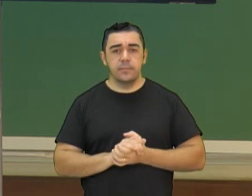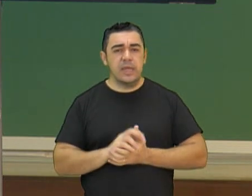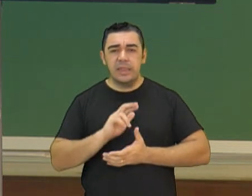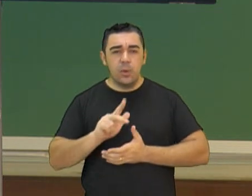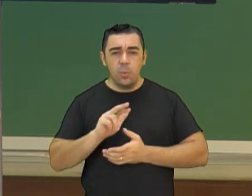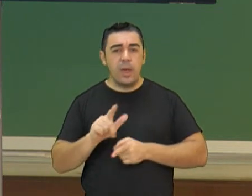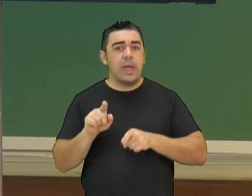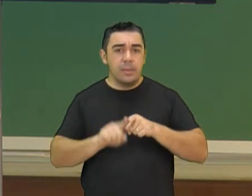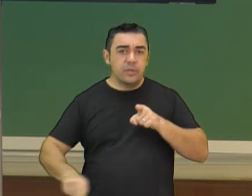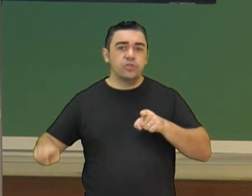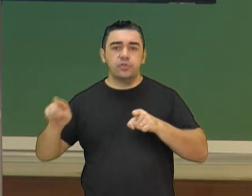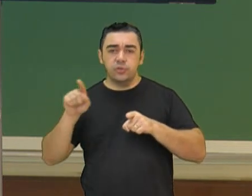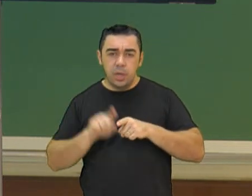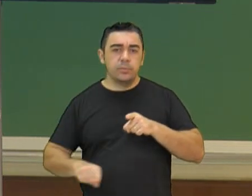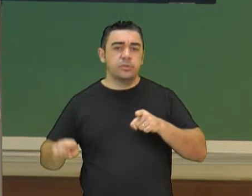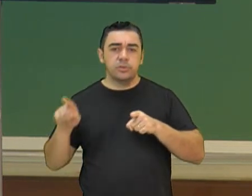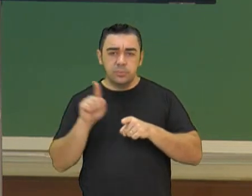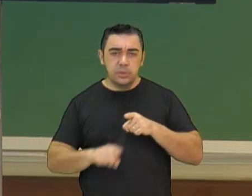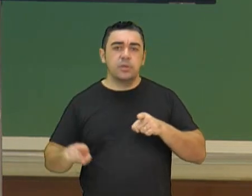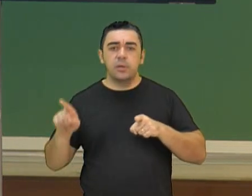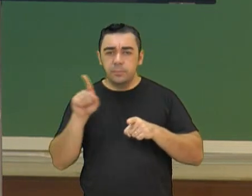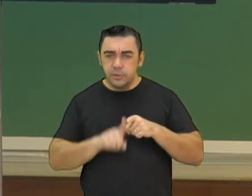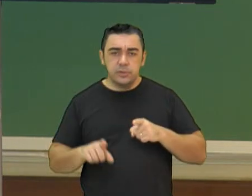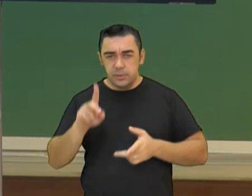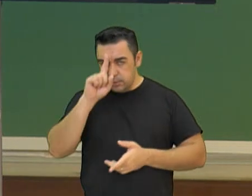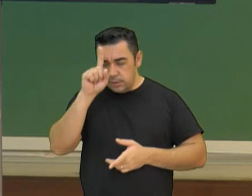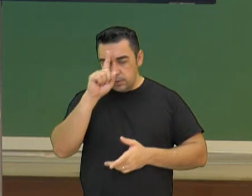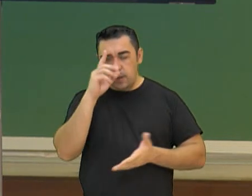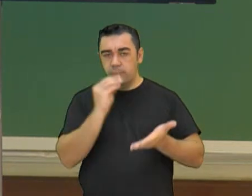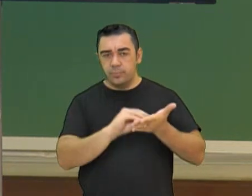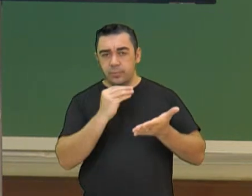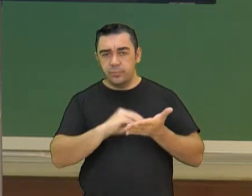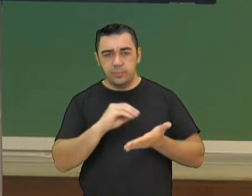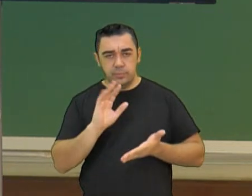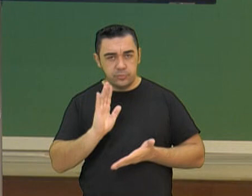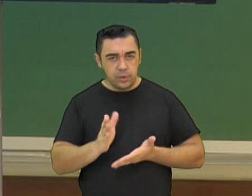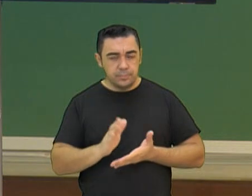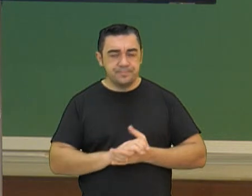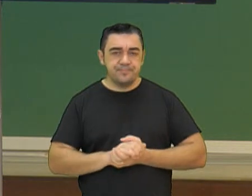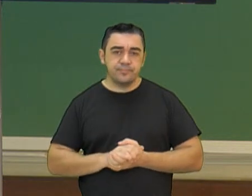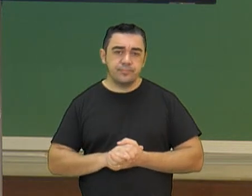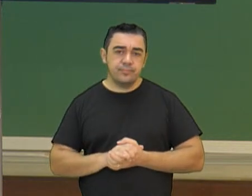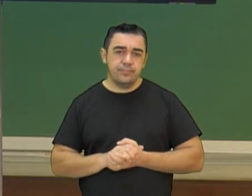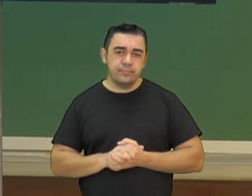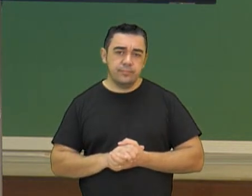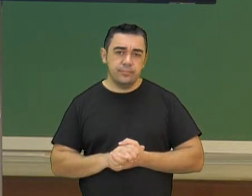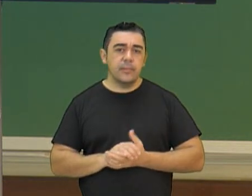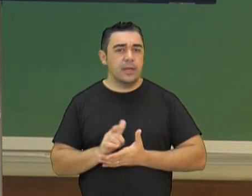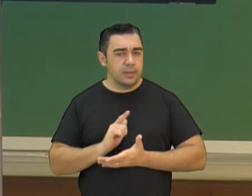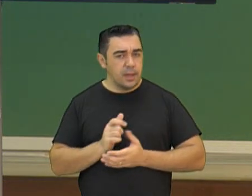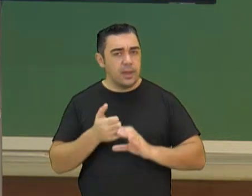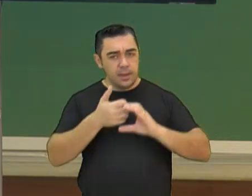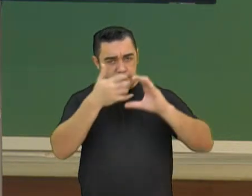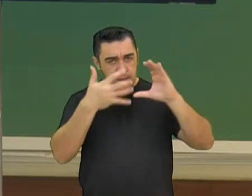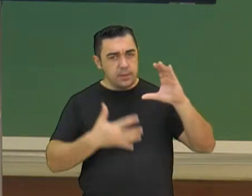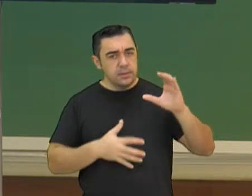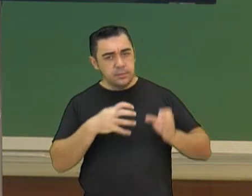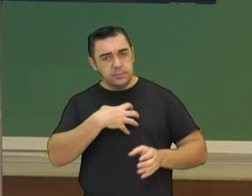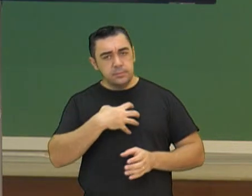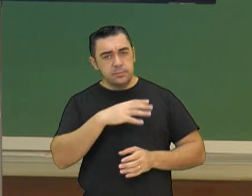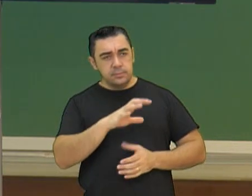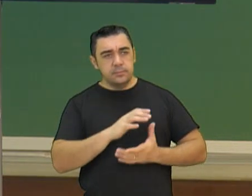ficar repetindo ideias que já foram colocadas ali em alguma parte do texto, certo? Então tem essas características